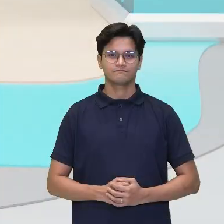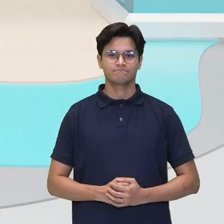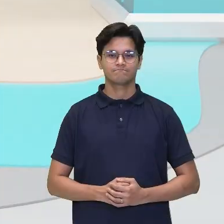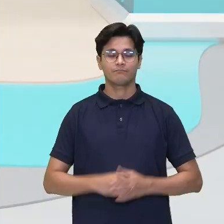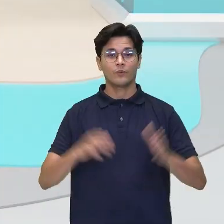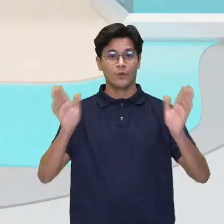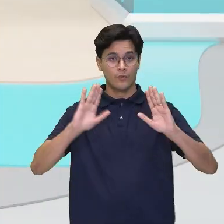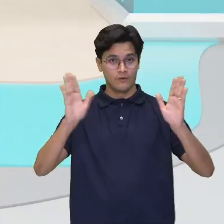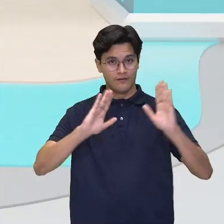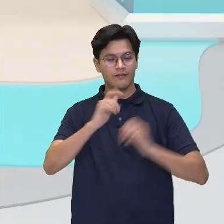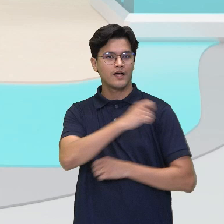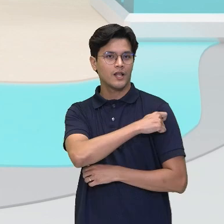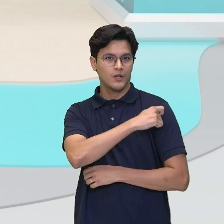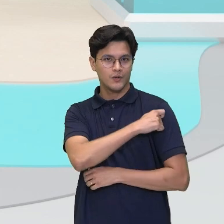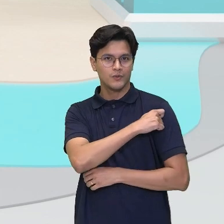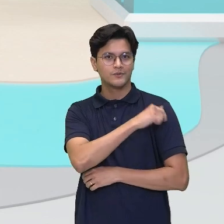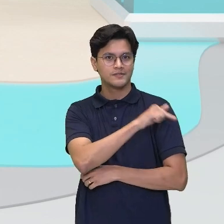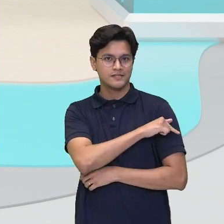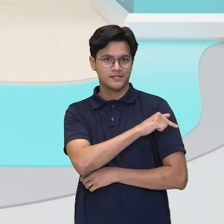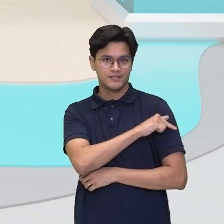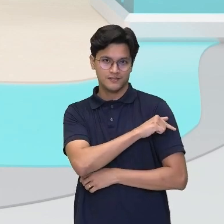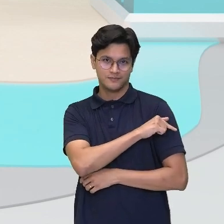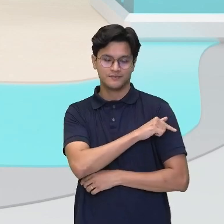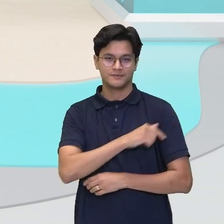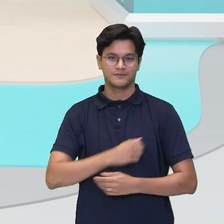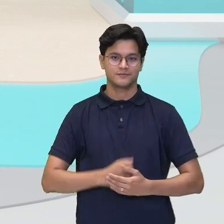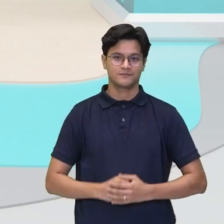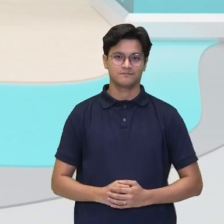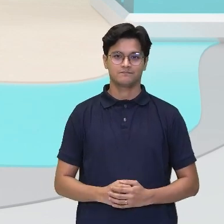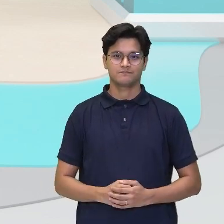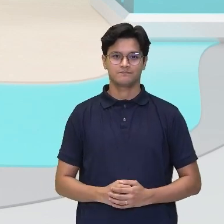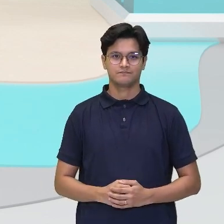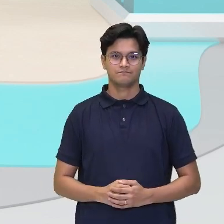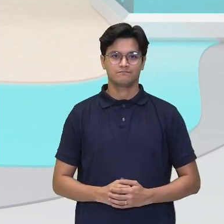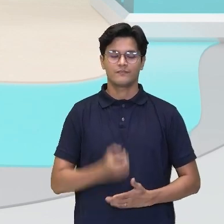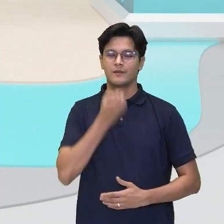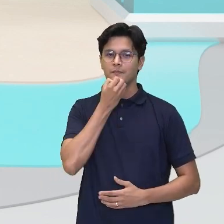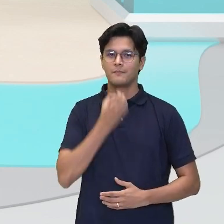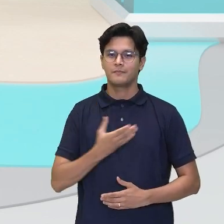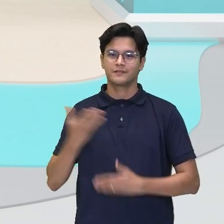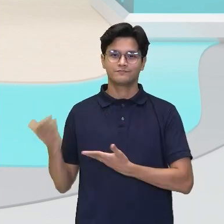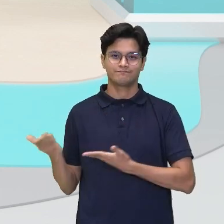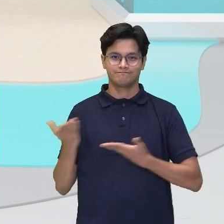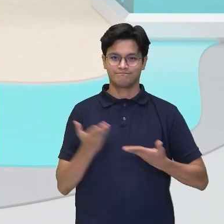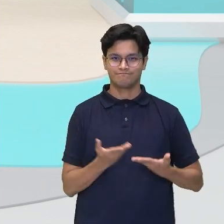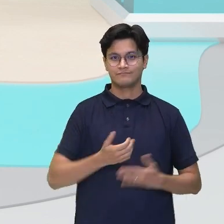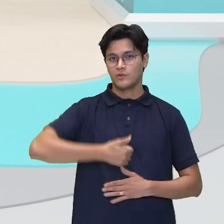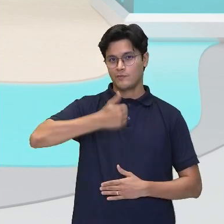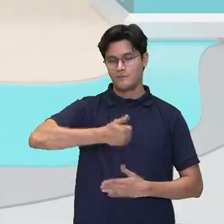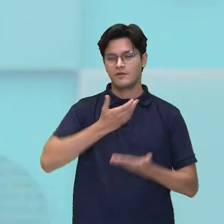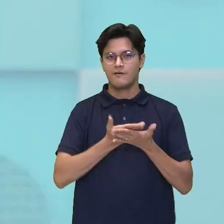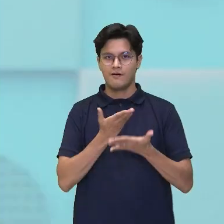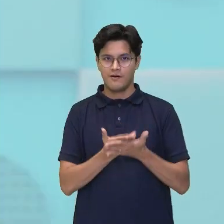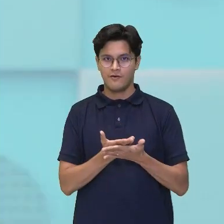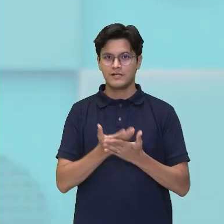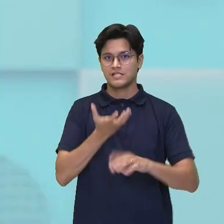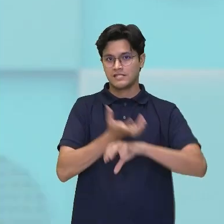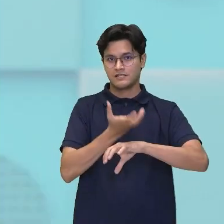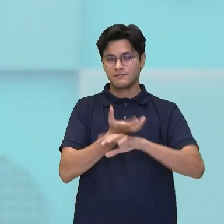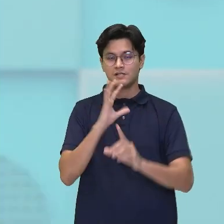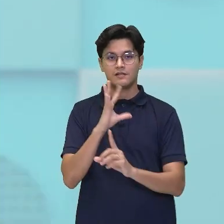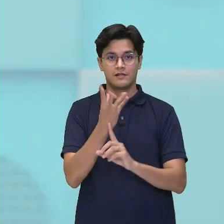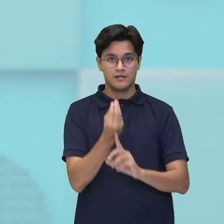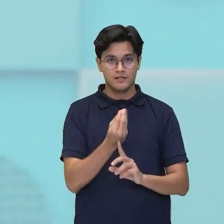Olá, alunos do 7º ano do ensino fundamental. Sejam bem-vindos à primeira aula de arte. Eu sou